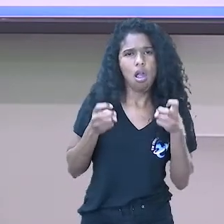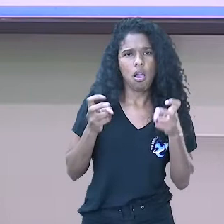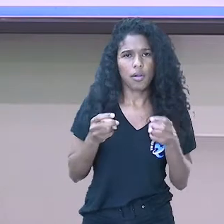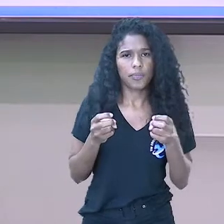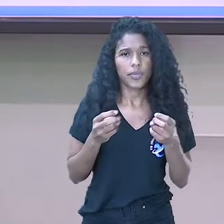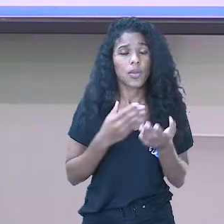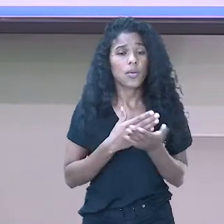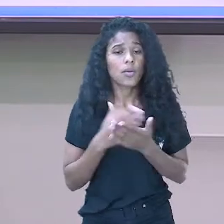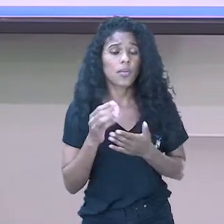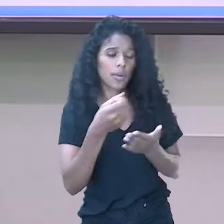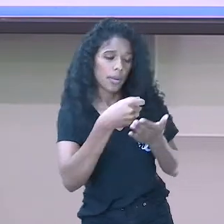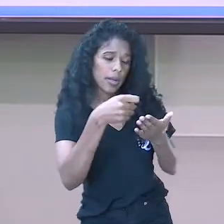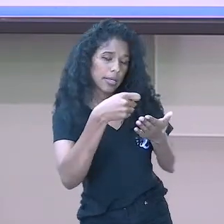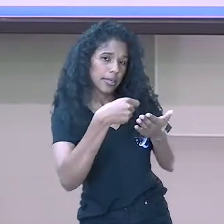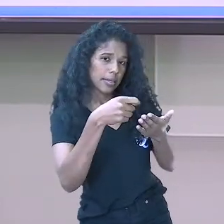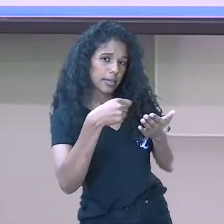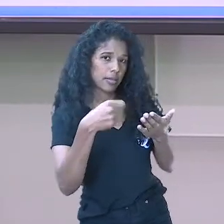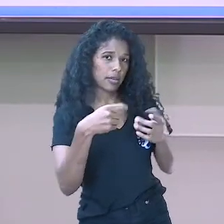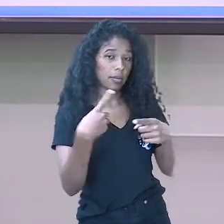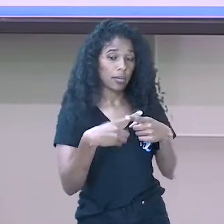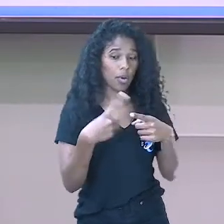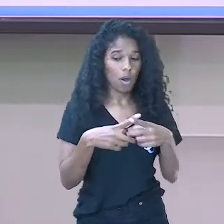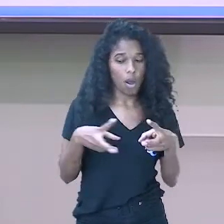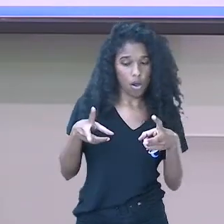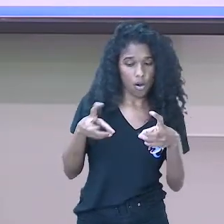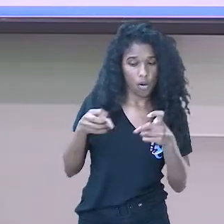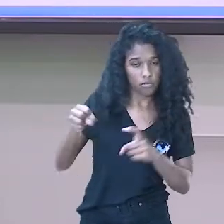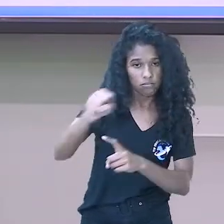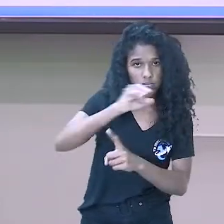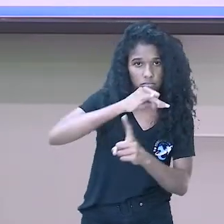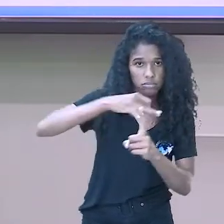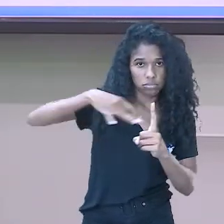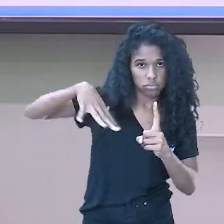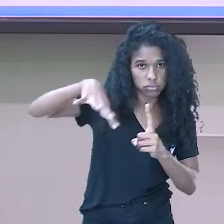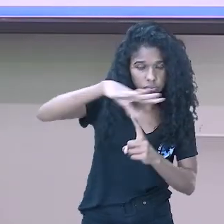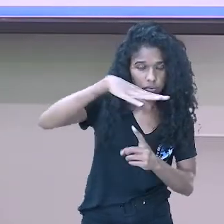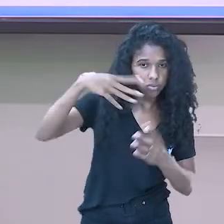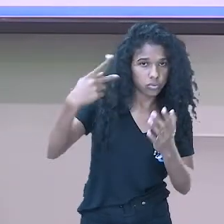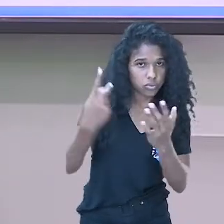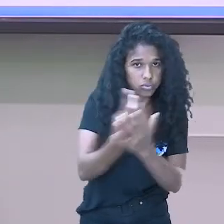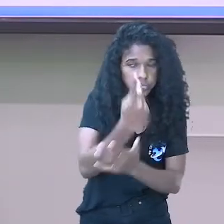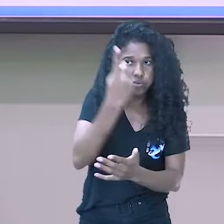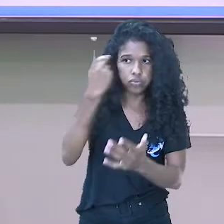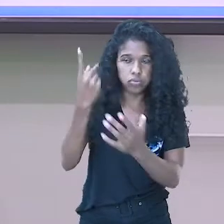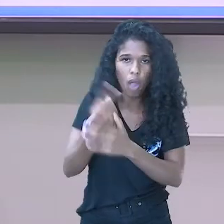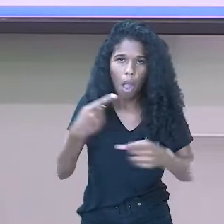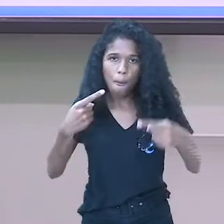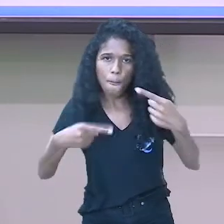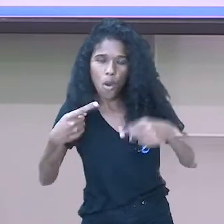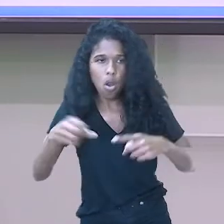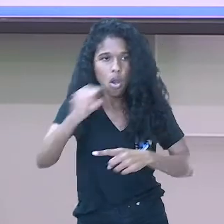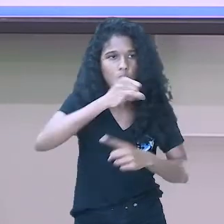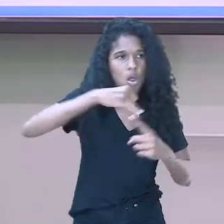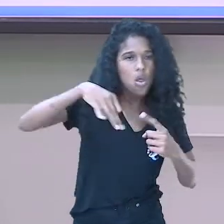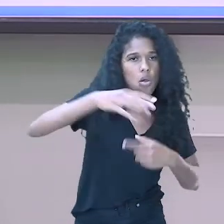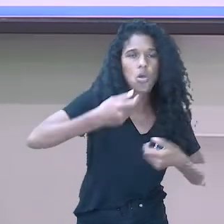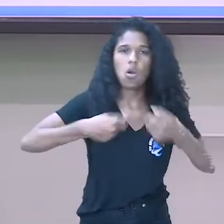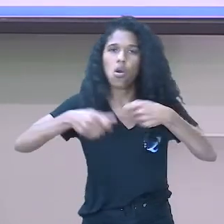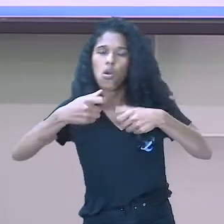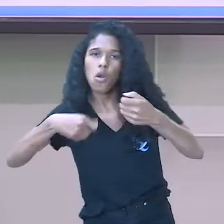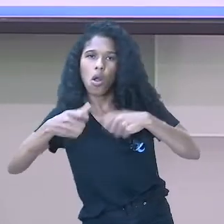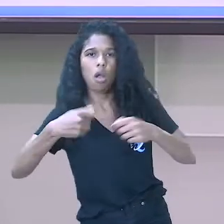um observador social nesse sentido. Ele olha as situações políticas, sociais,